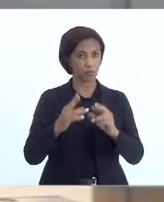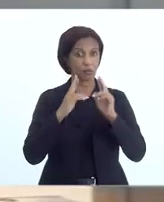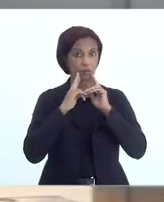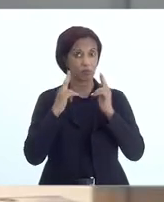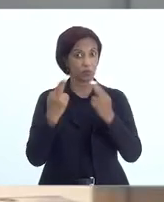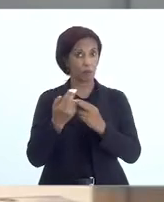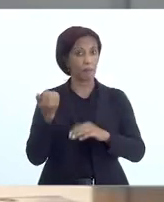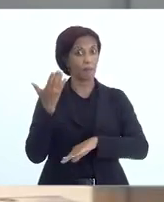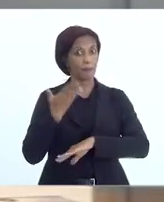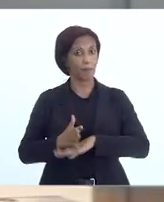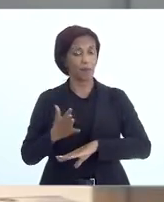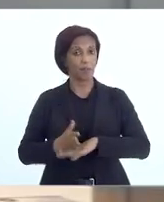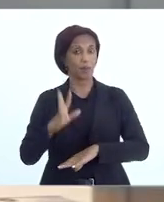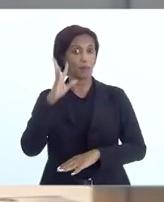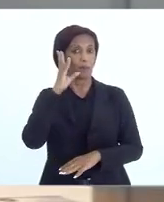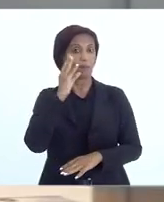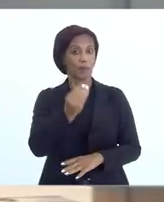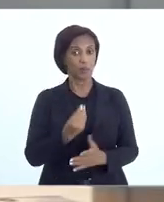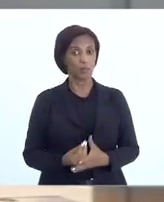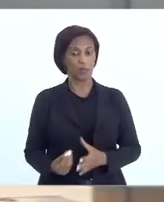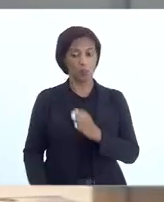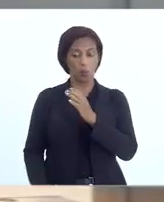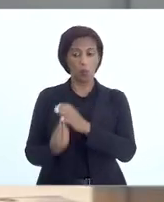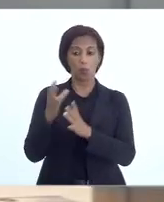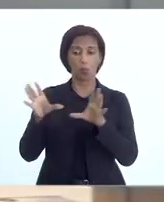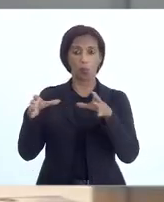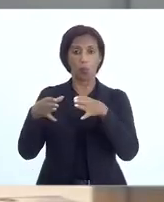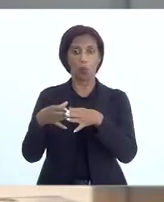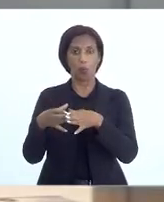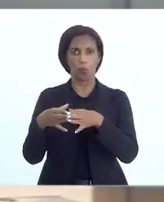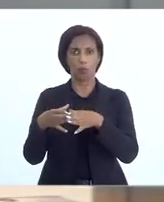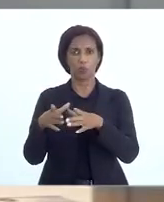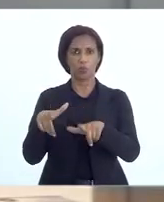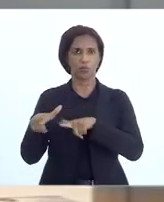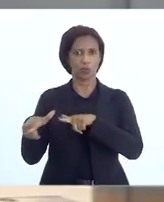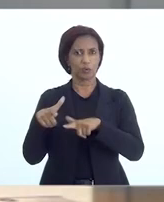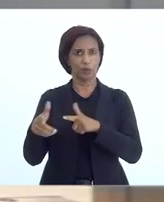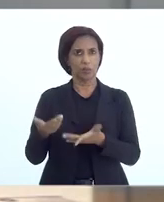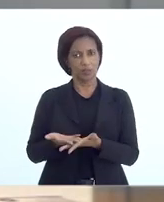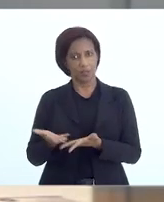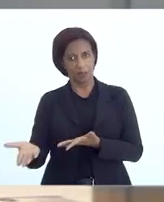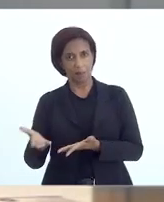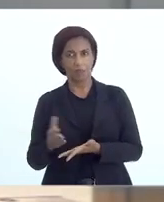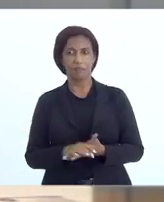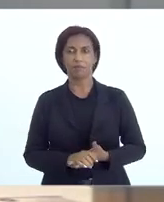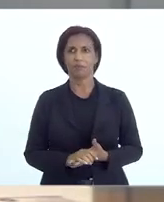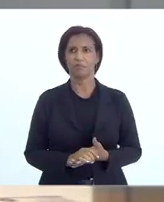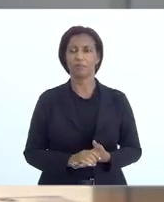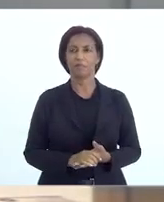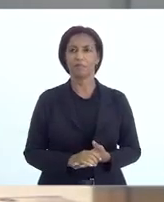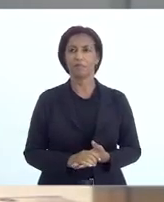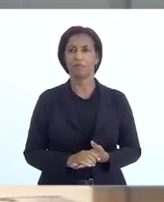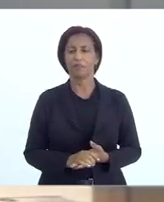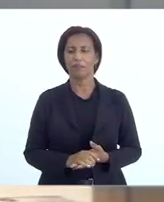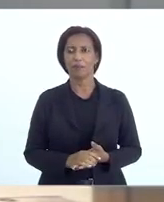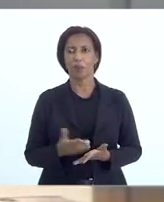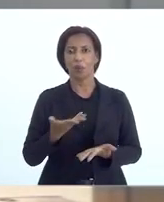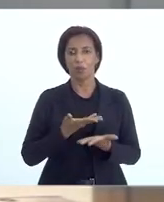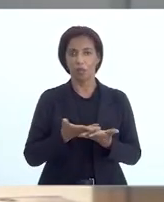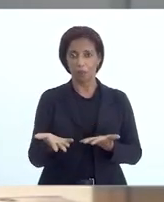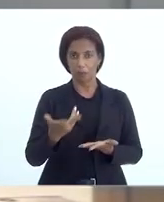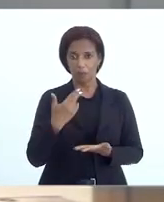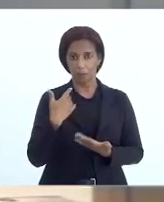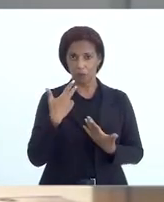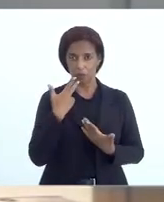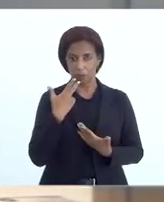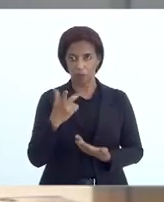tá fazendo uma reunião prática para tentar resolver da minha mania de criar um grupo de trabalho no bombeiro aí falando encaminhamento prático o encaminhamento que eu